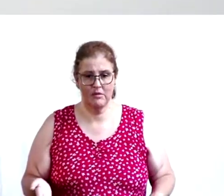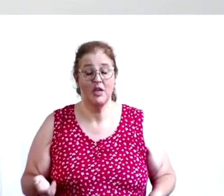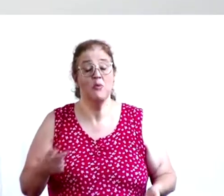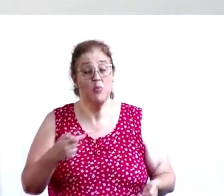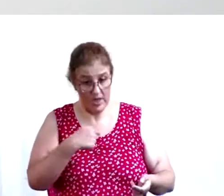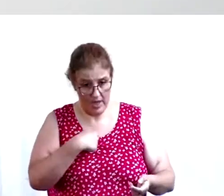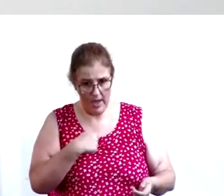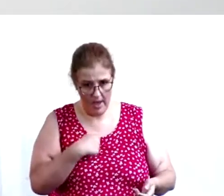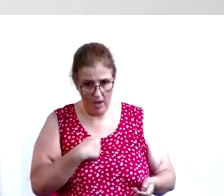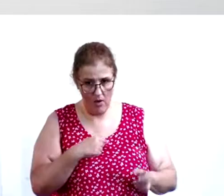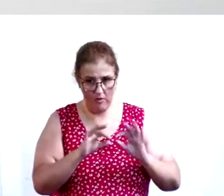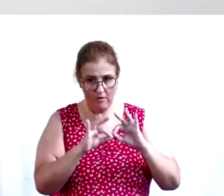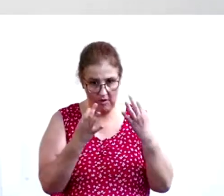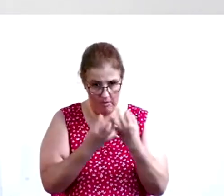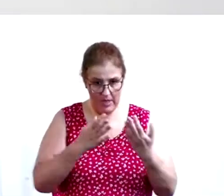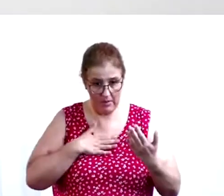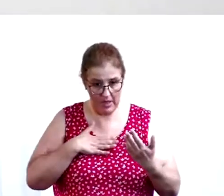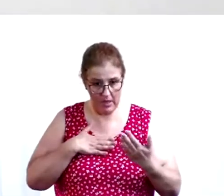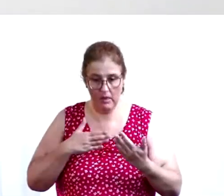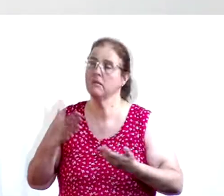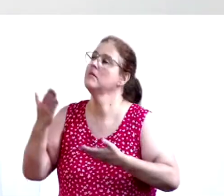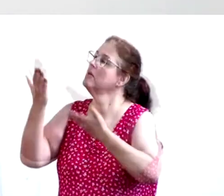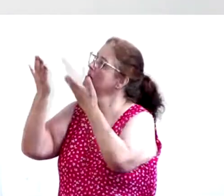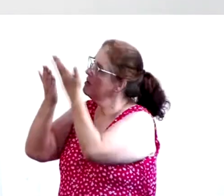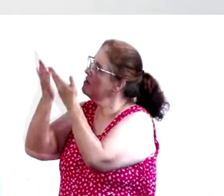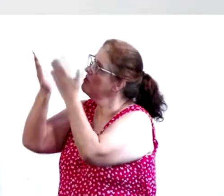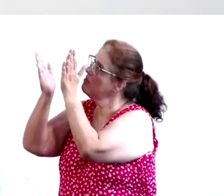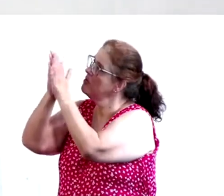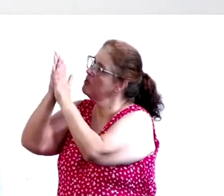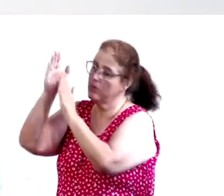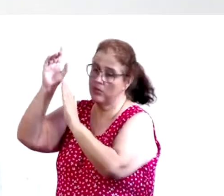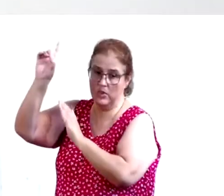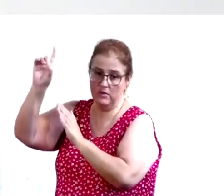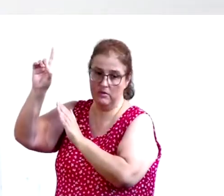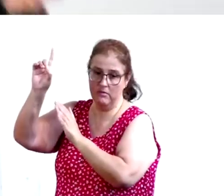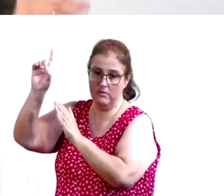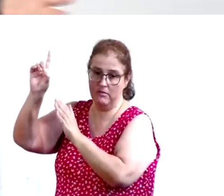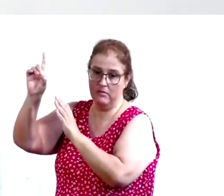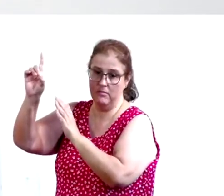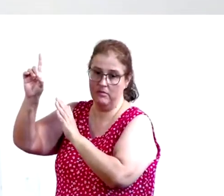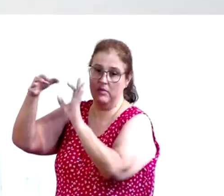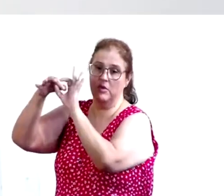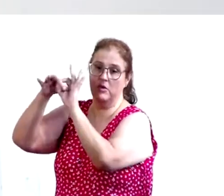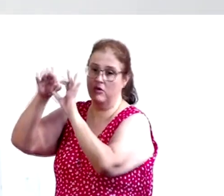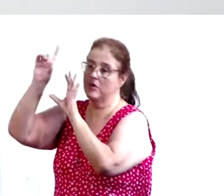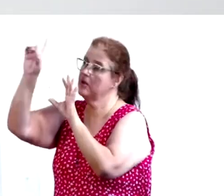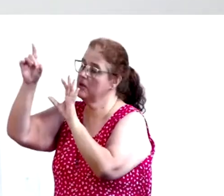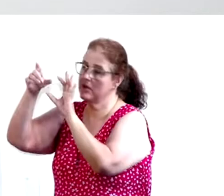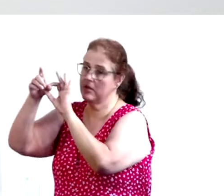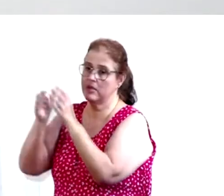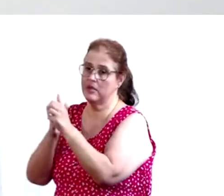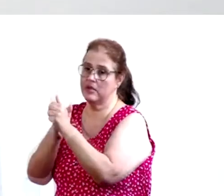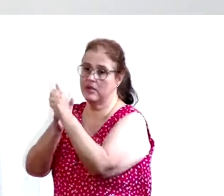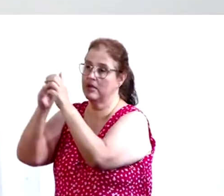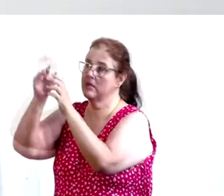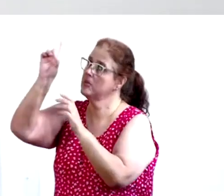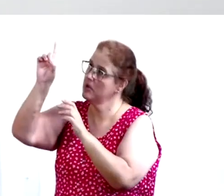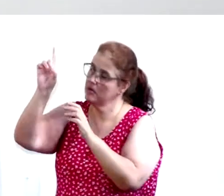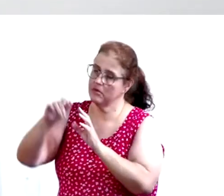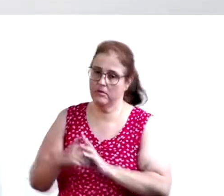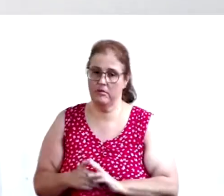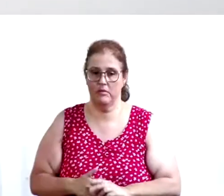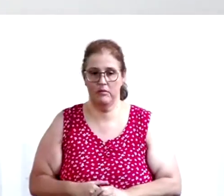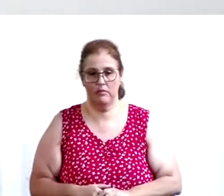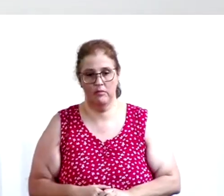Senhor, tá? Fique isso claro? E então o povo fica assim, os príncipes estão perto de Josué e pensam, puxa,